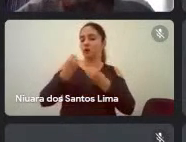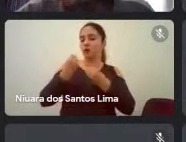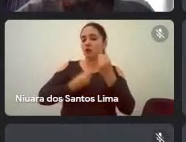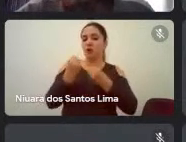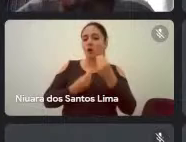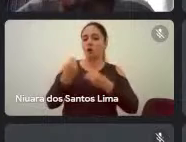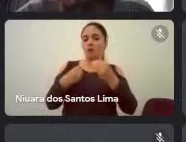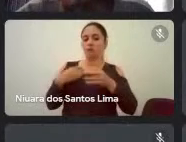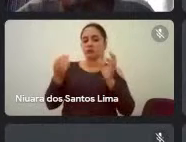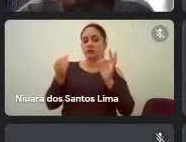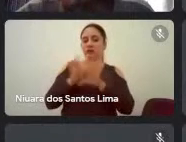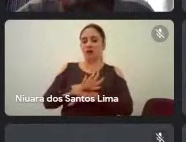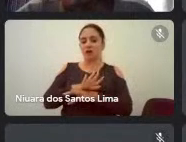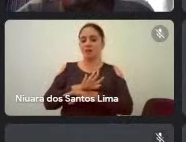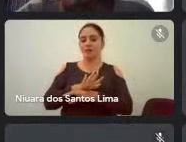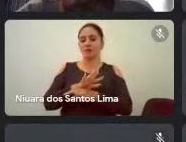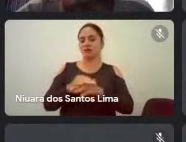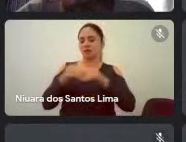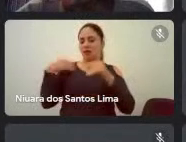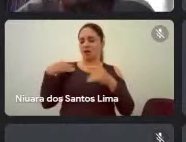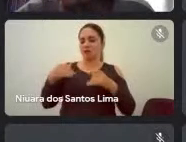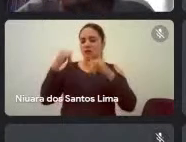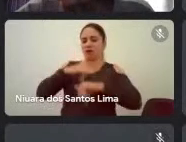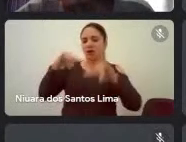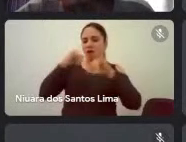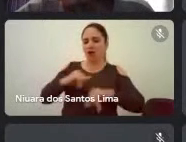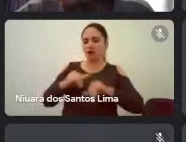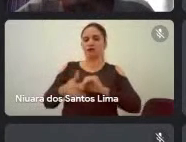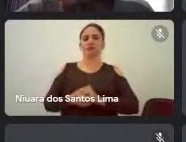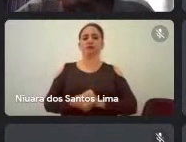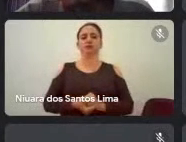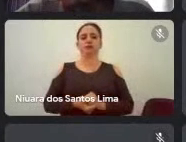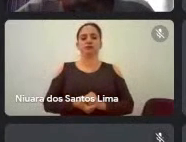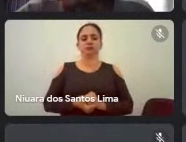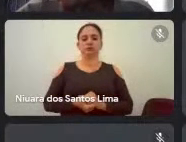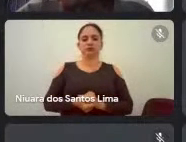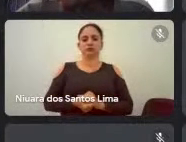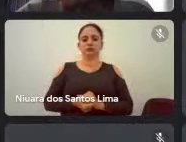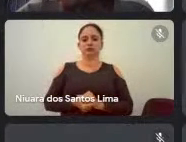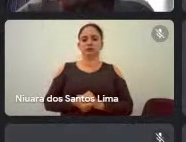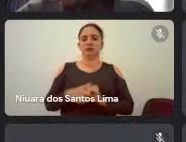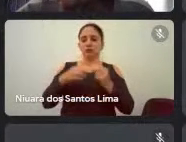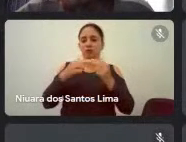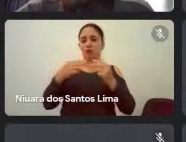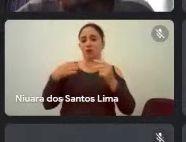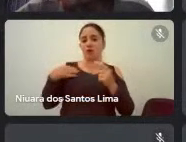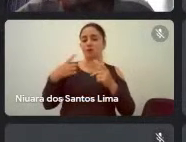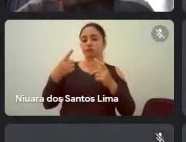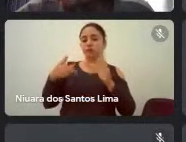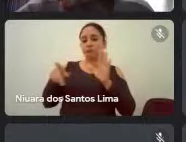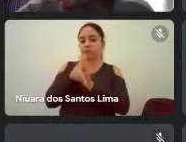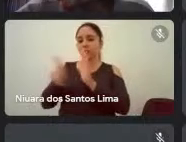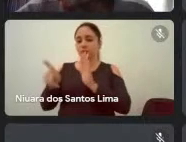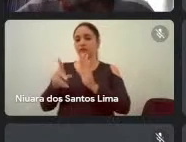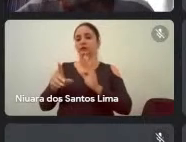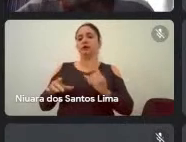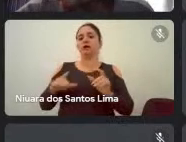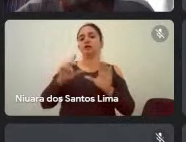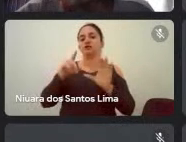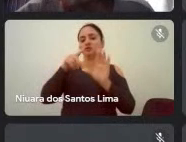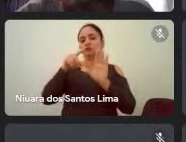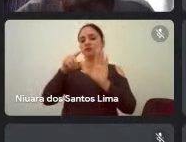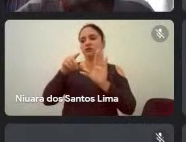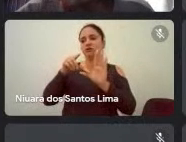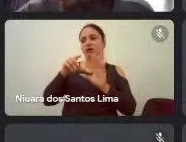se conclui as narrativas. As narrativas, os contos tradicionais cabo-verdianos se concluem da seguinte maneira.